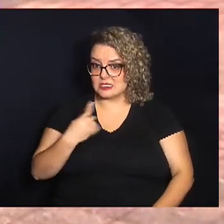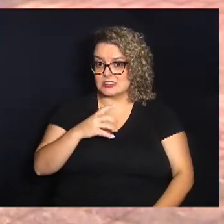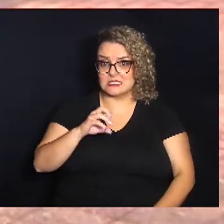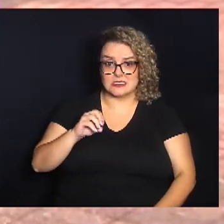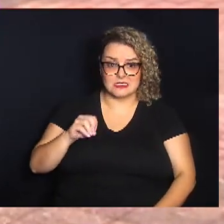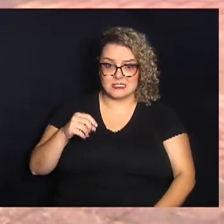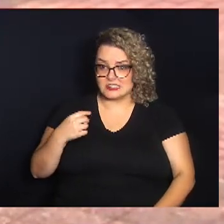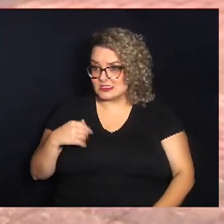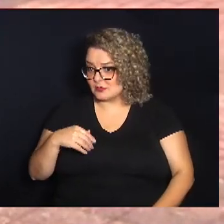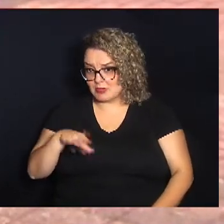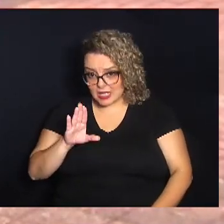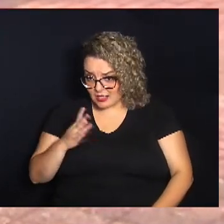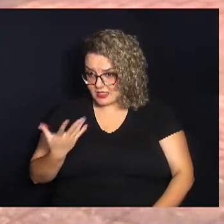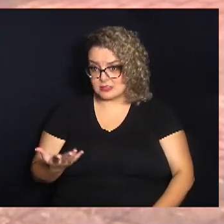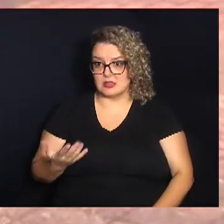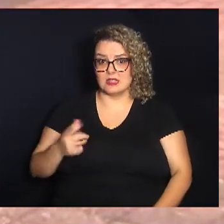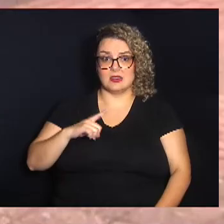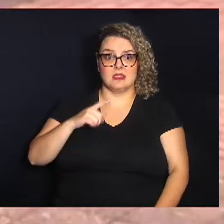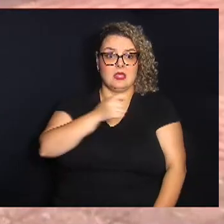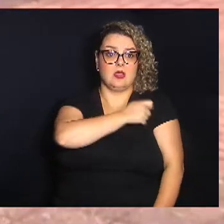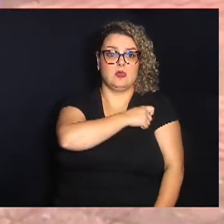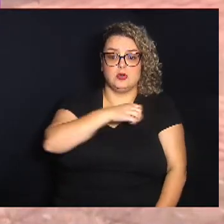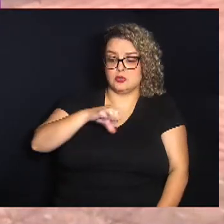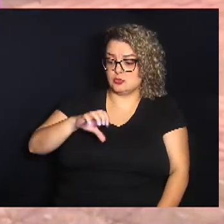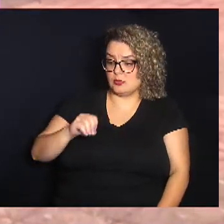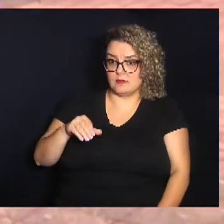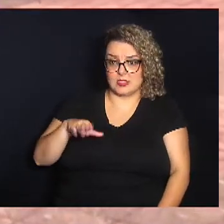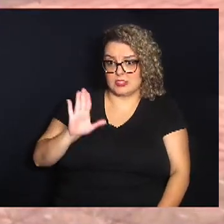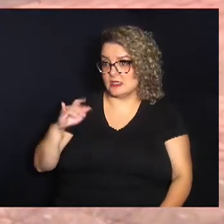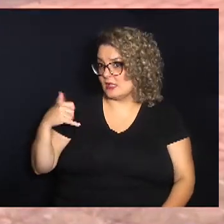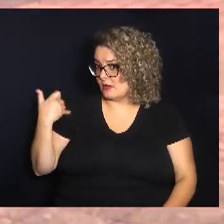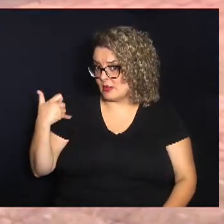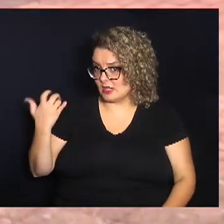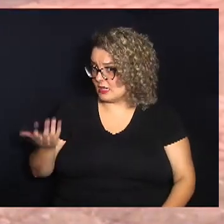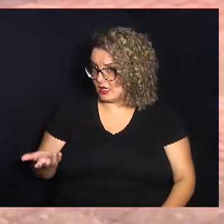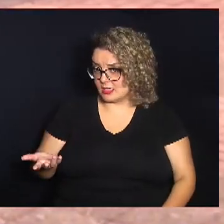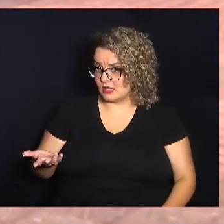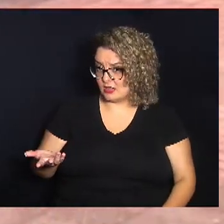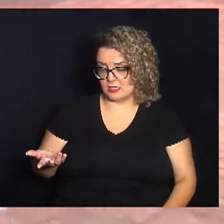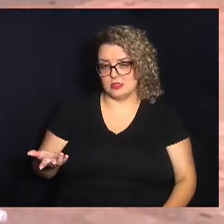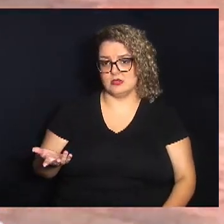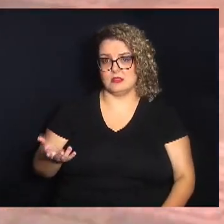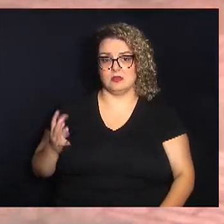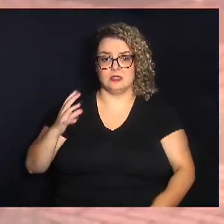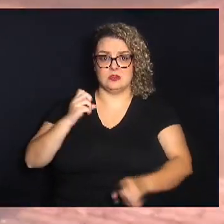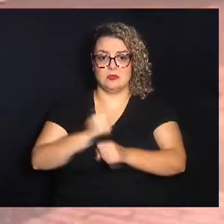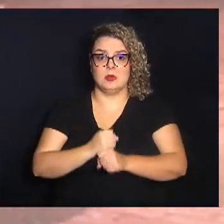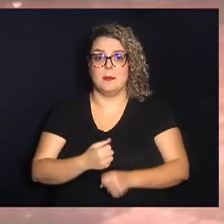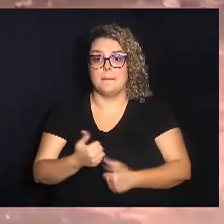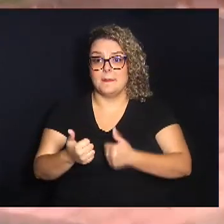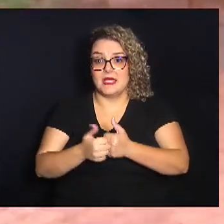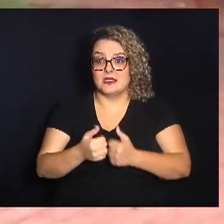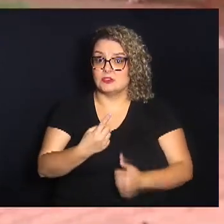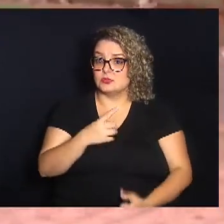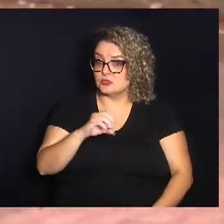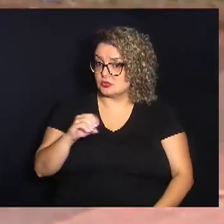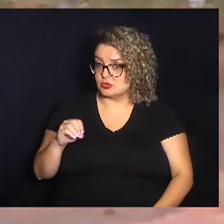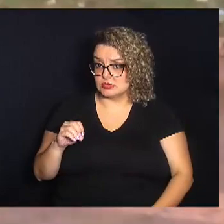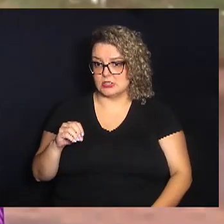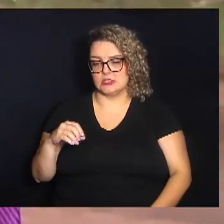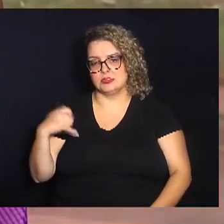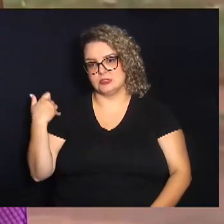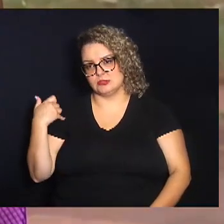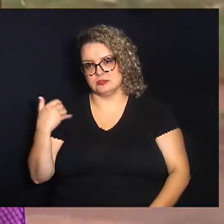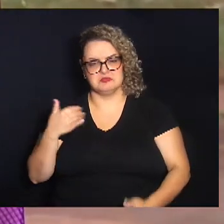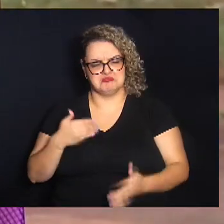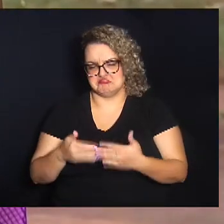de 90 anos. Já tivemos alunos formando com próximo dos 100 anos. Então não importa a idade. Aliás,